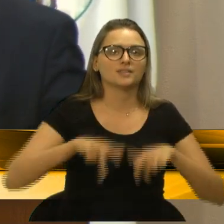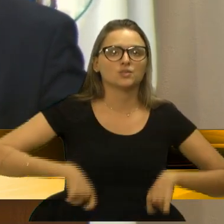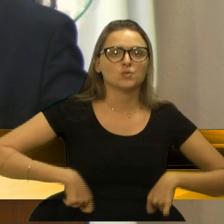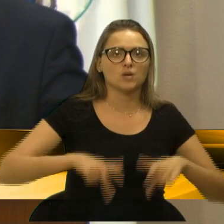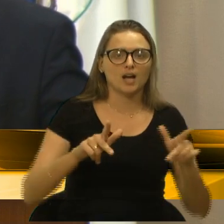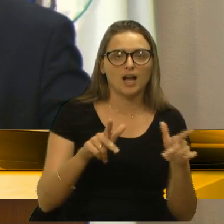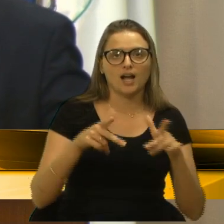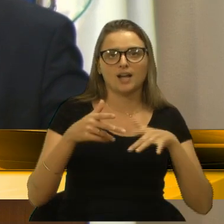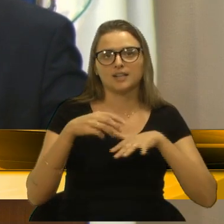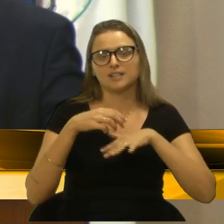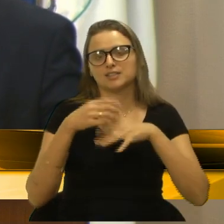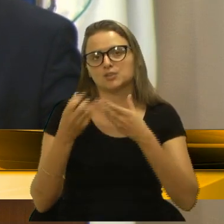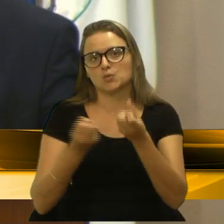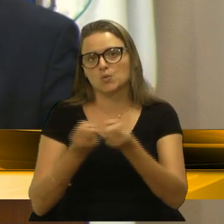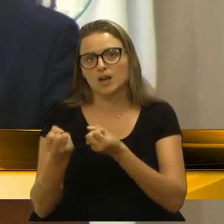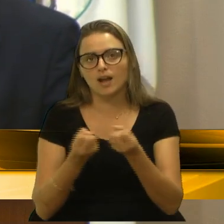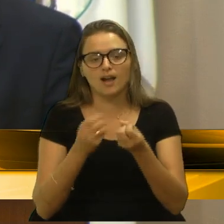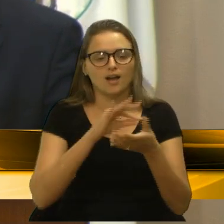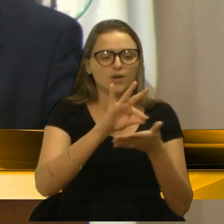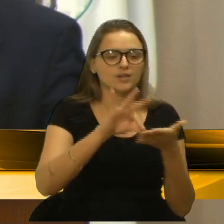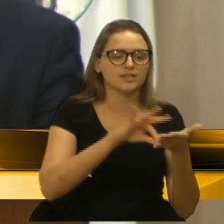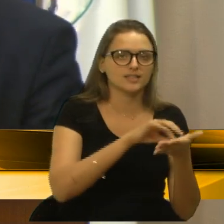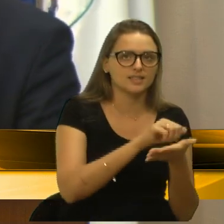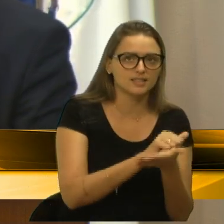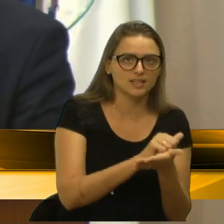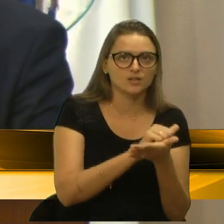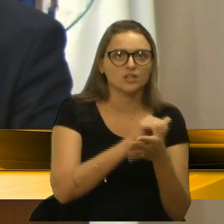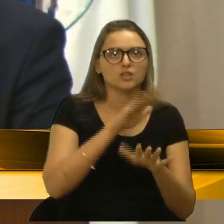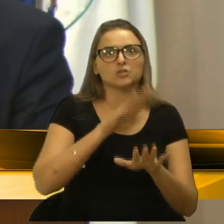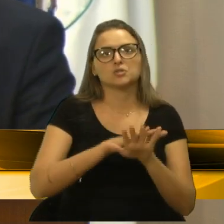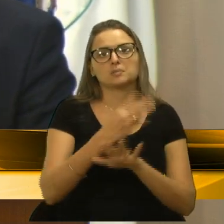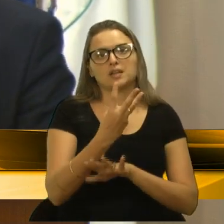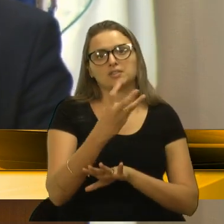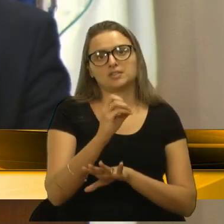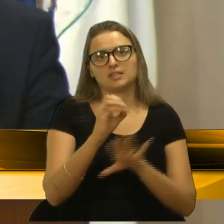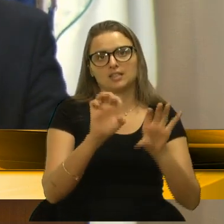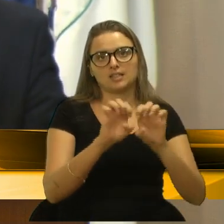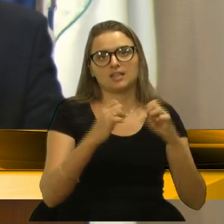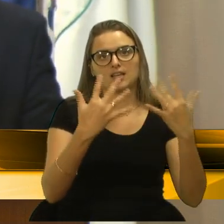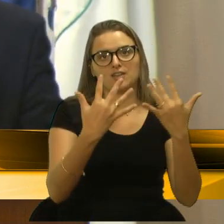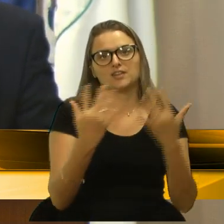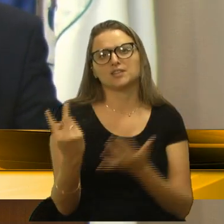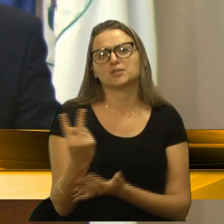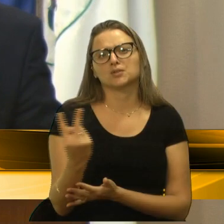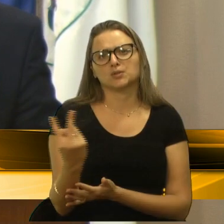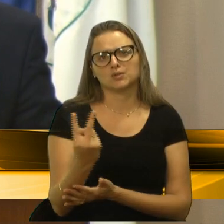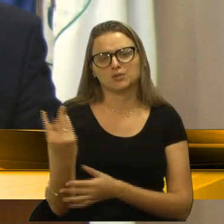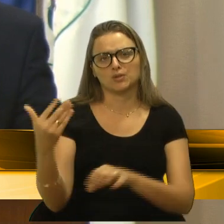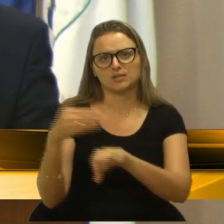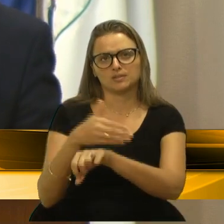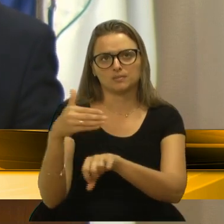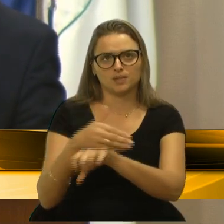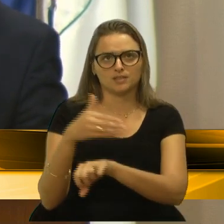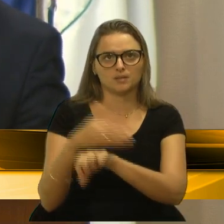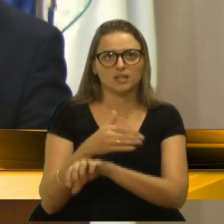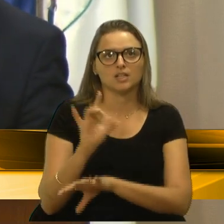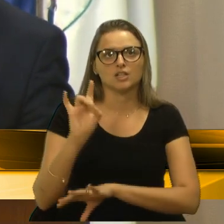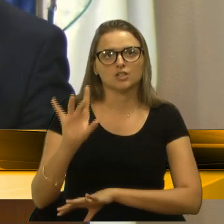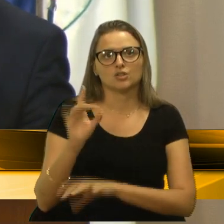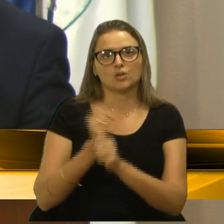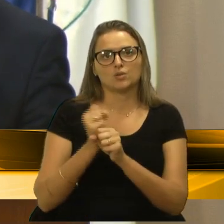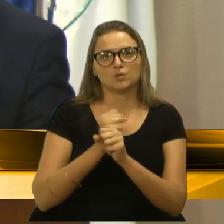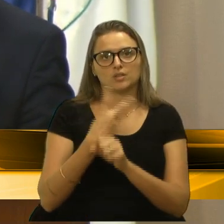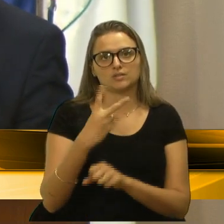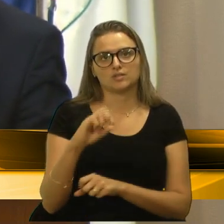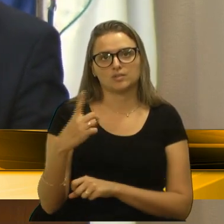locomoção e inscrições nos mais de 30 eventos em que os dois participaram somente no ano de